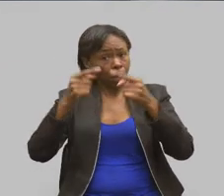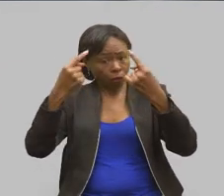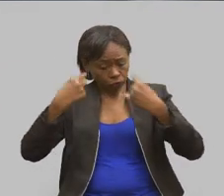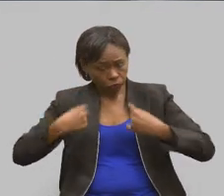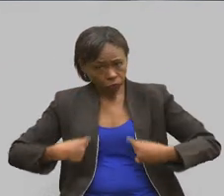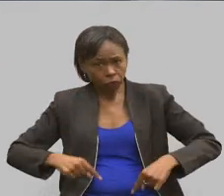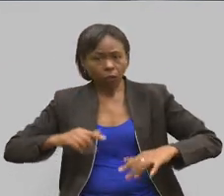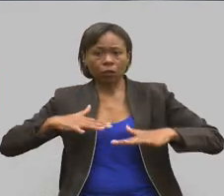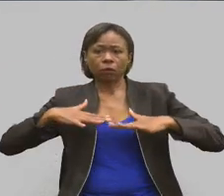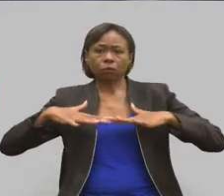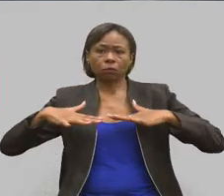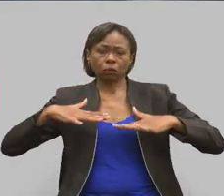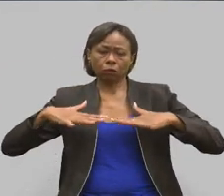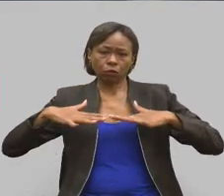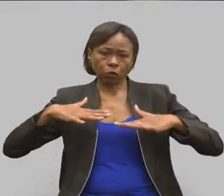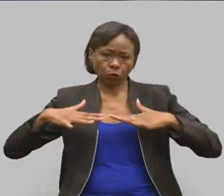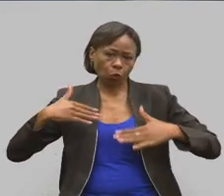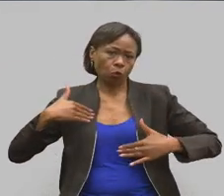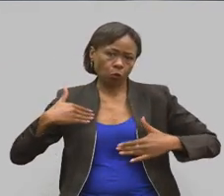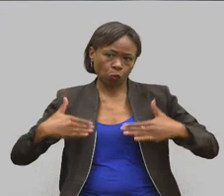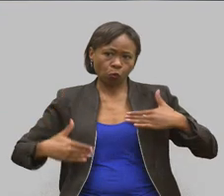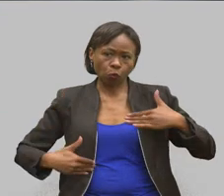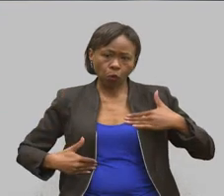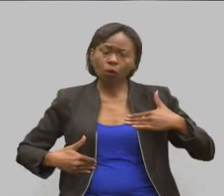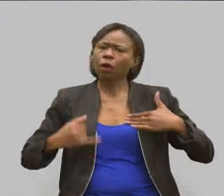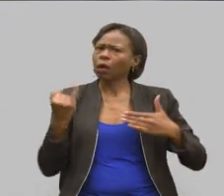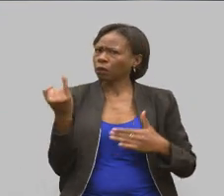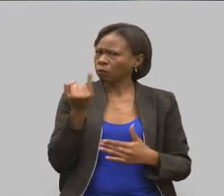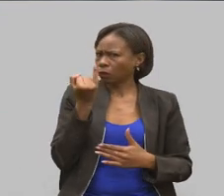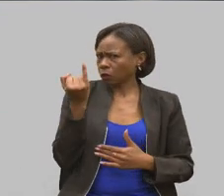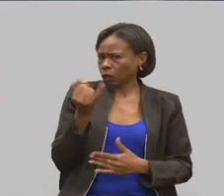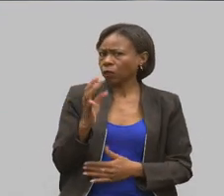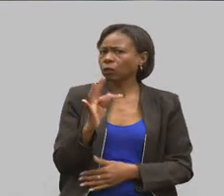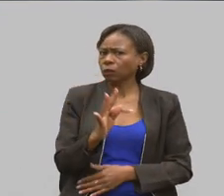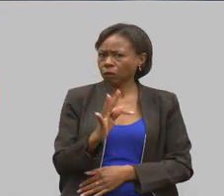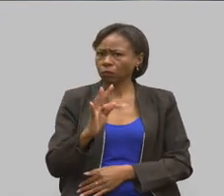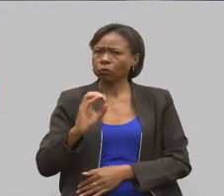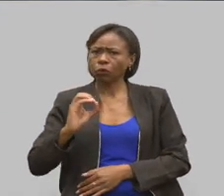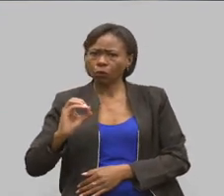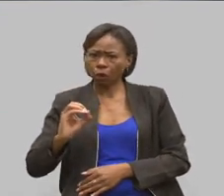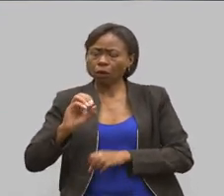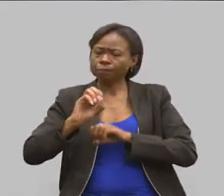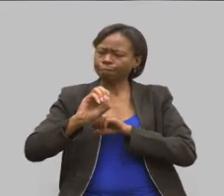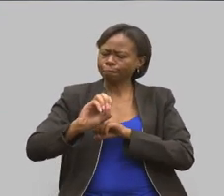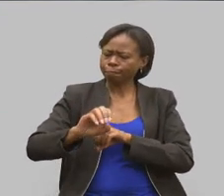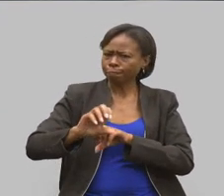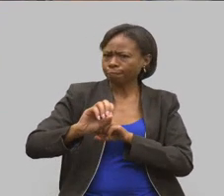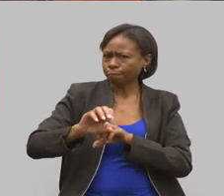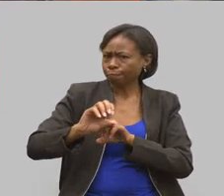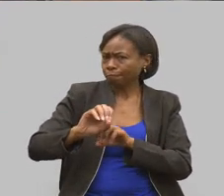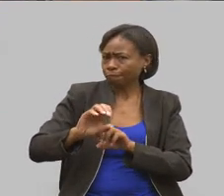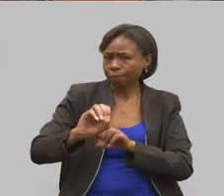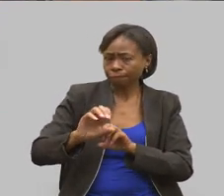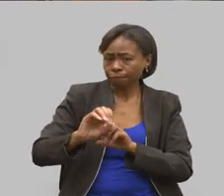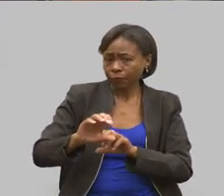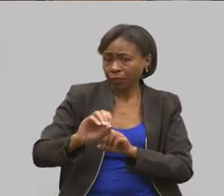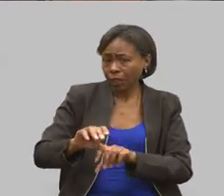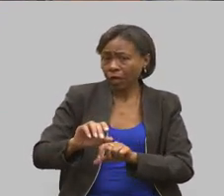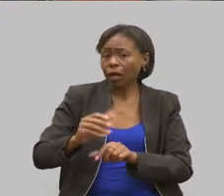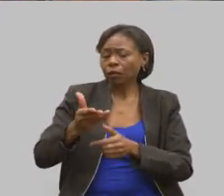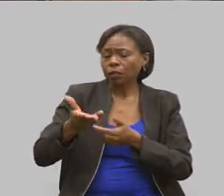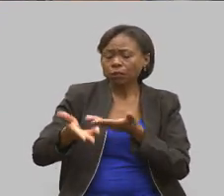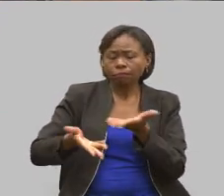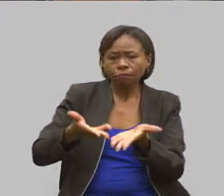fundamental porque o o terapeuta Pass ional vai ensinar as pessoas a a